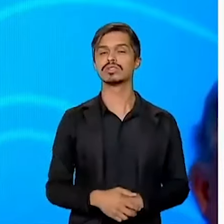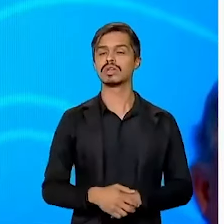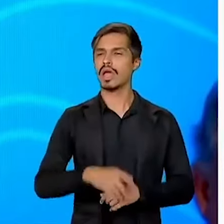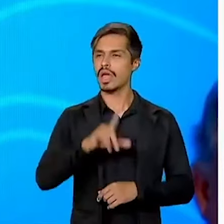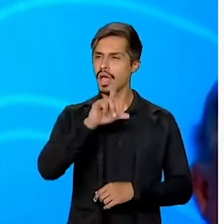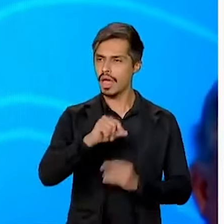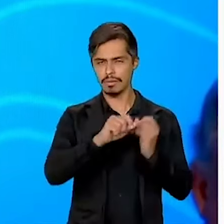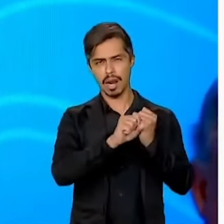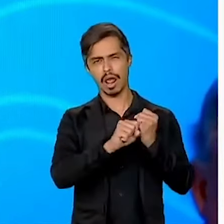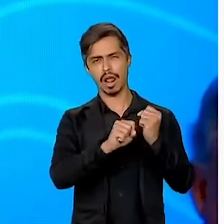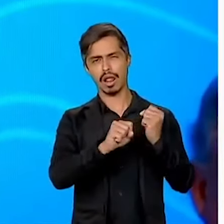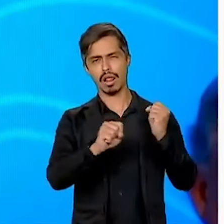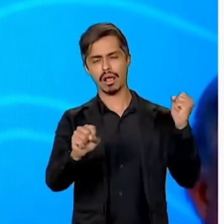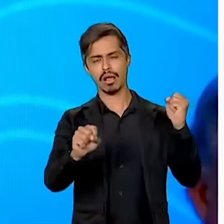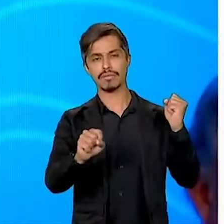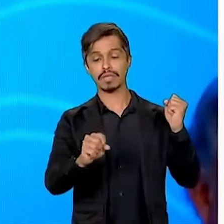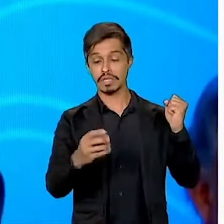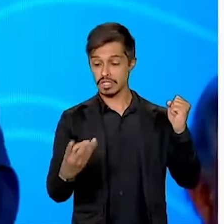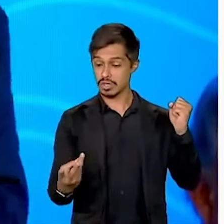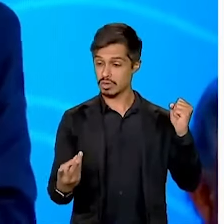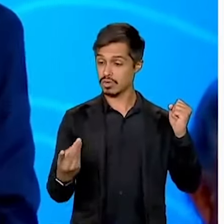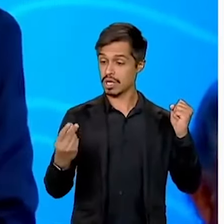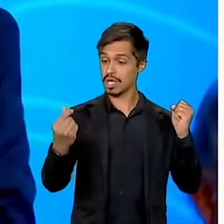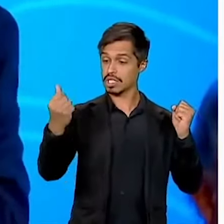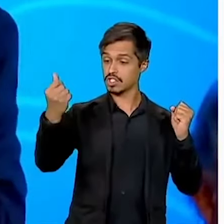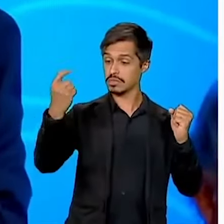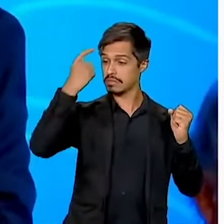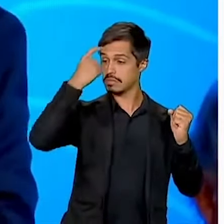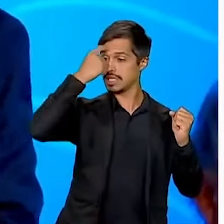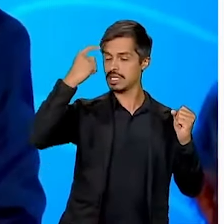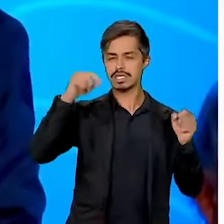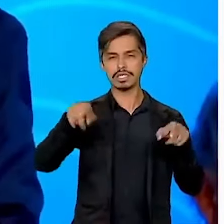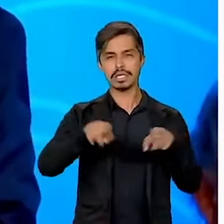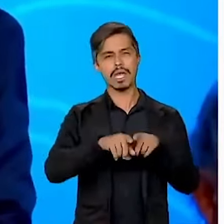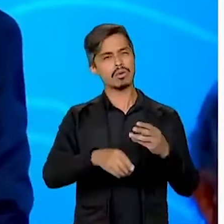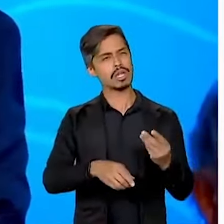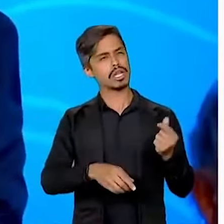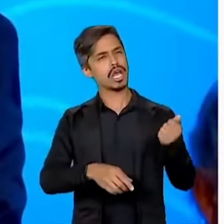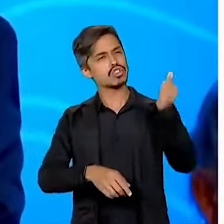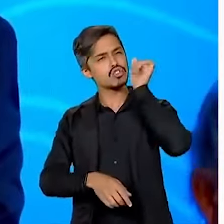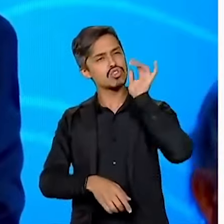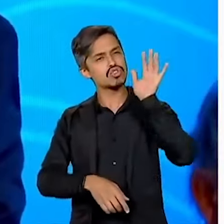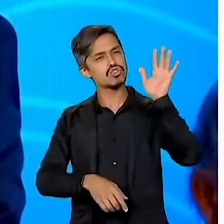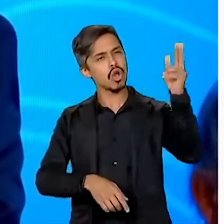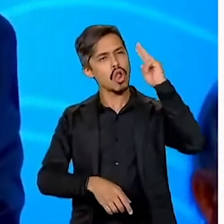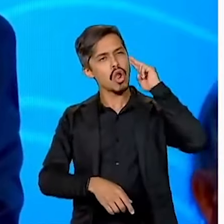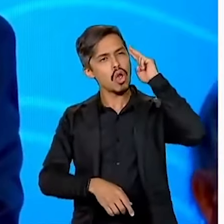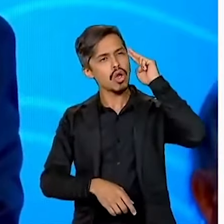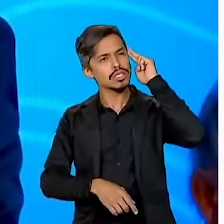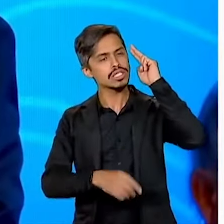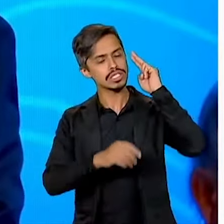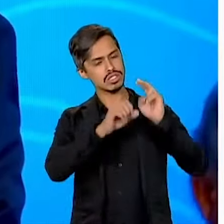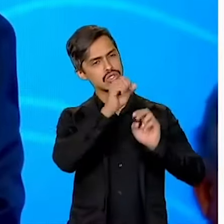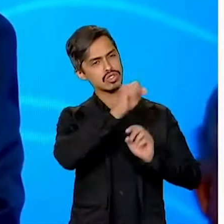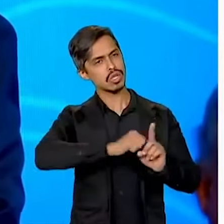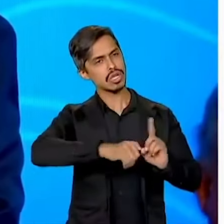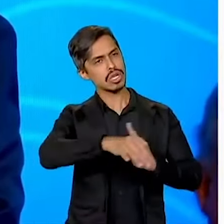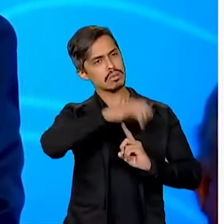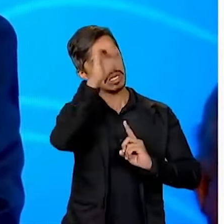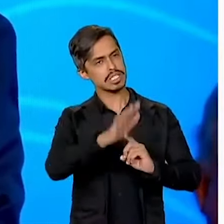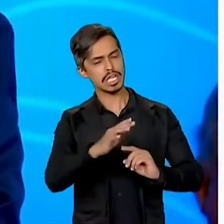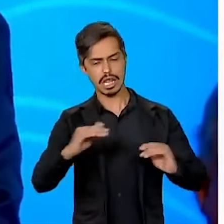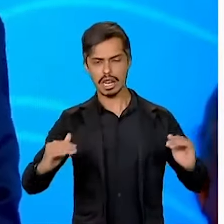tamanho da qualidade de pensamento e do tamanho do sonho que a sociedade brasileira tiver. É